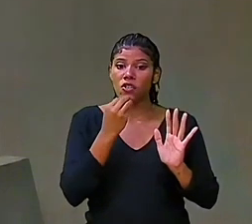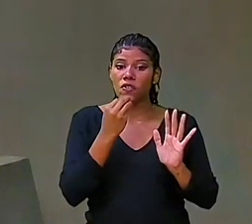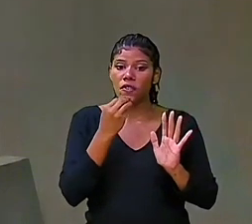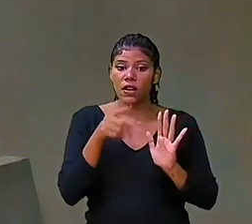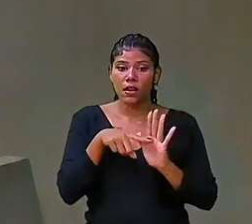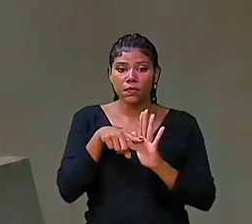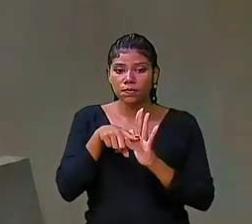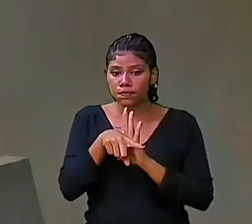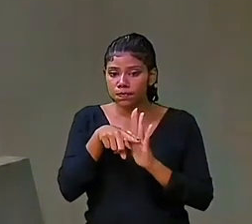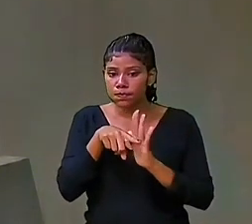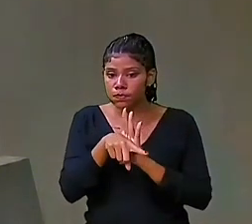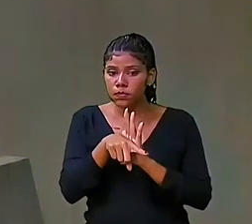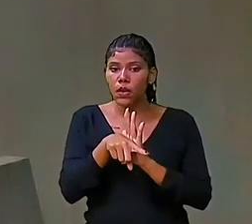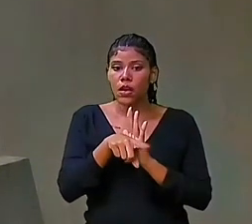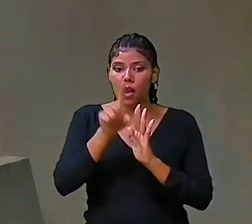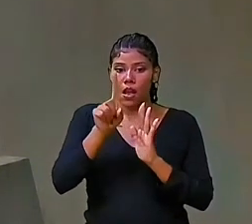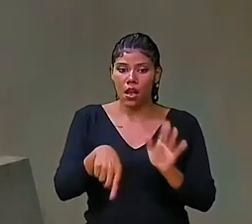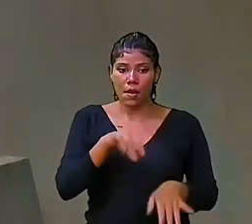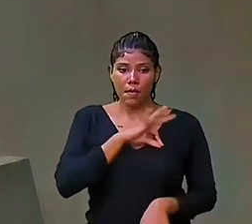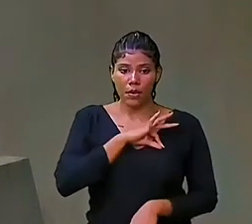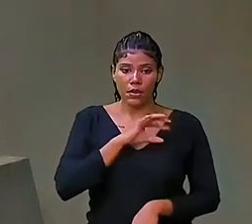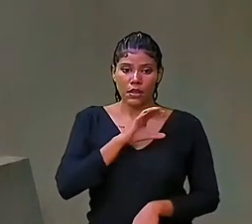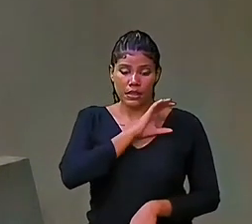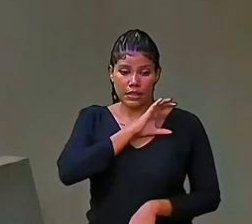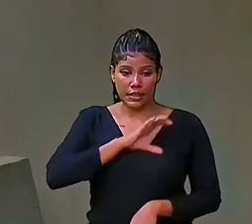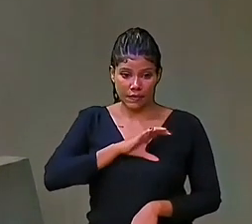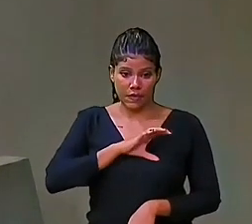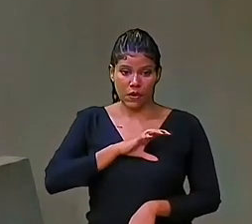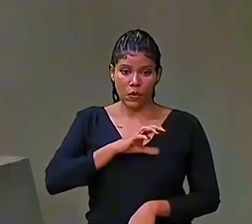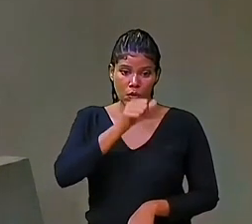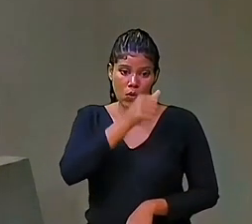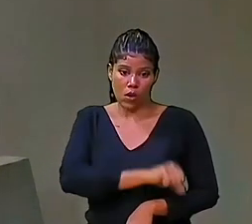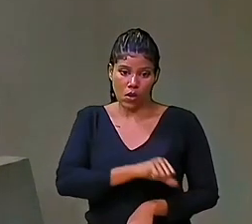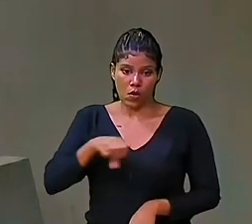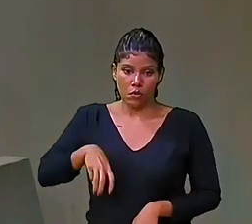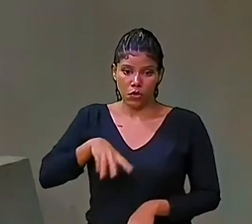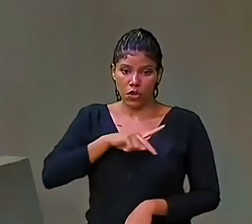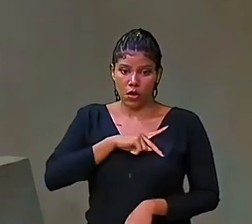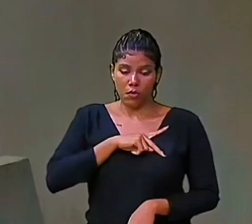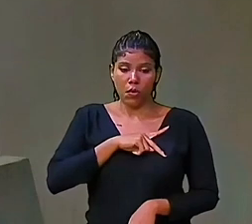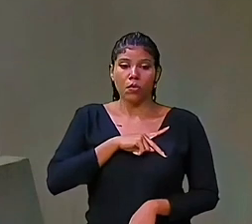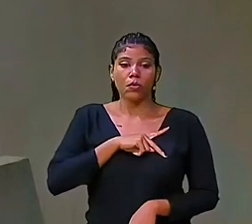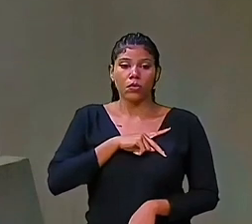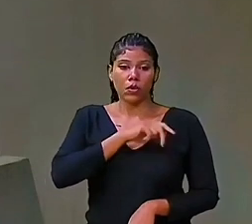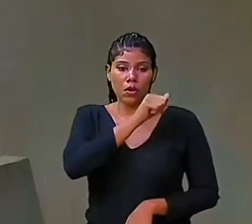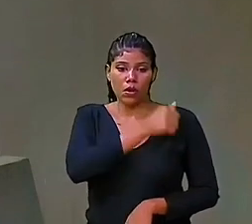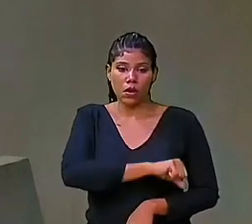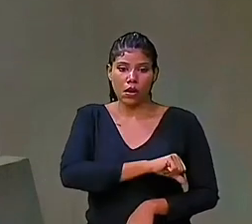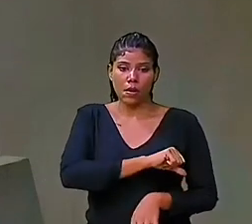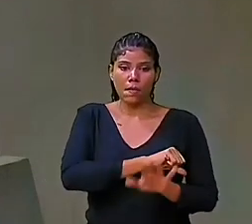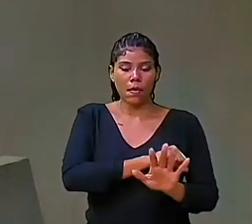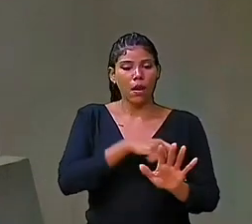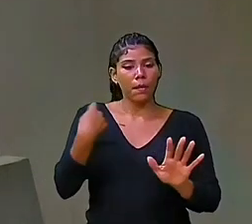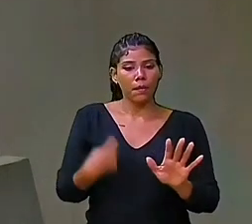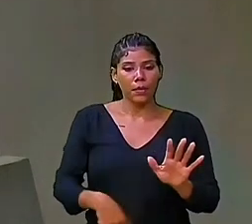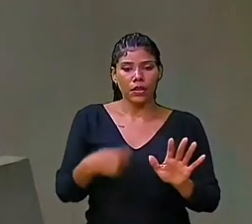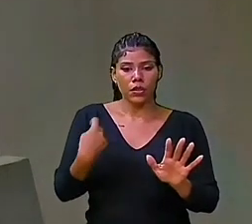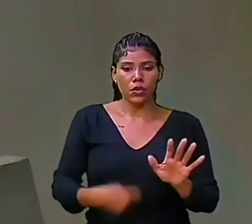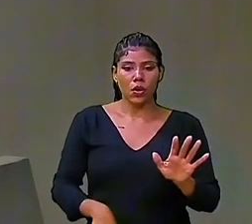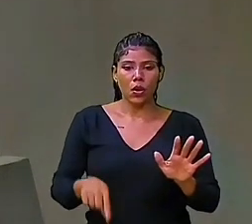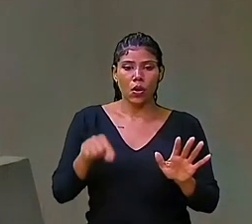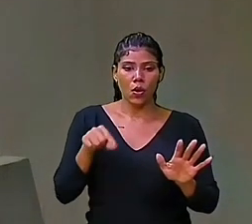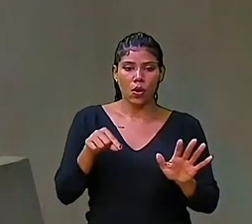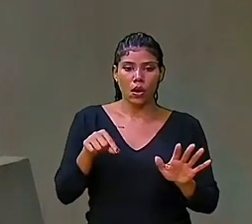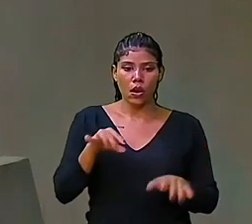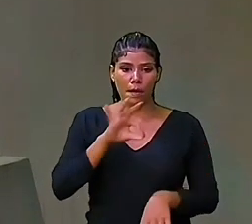investigação, como fez desde o princípio, era a Polícia Civil do Rio de Janeiro e o Ministério Público do Rio de Janeiro. Foi necessário avocar para